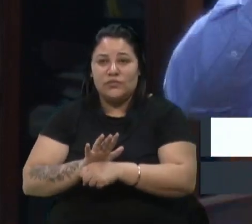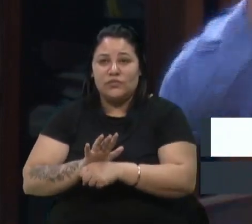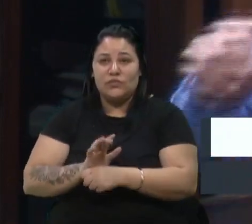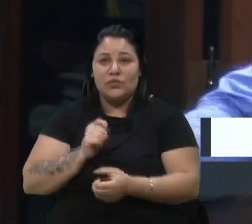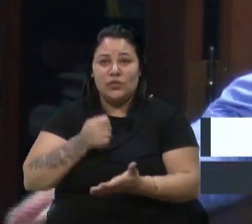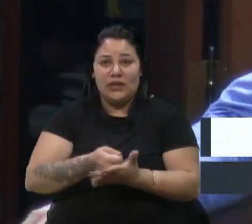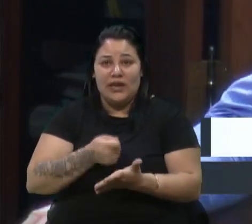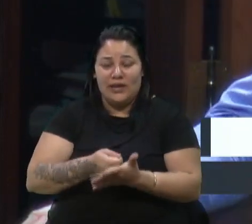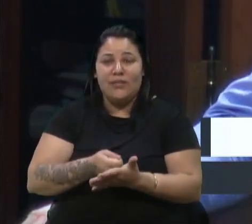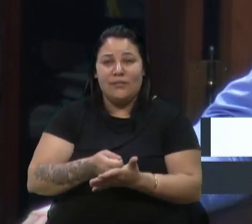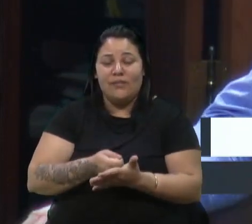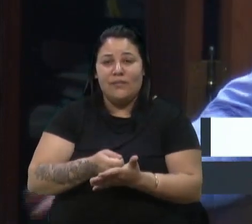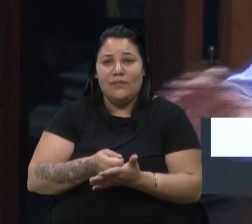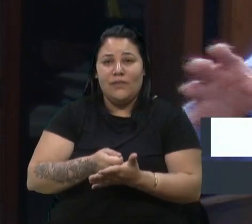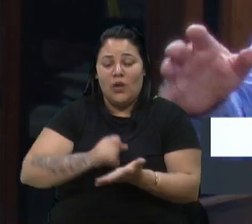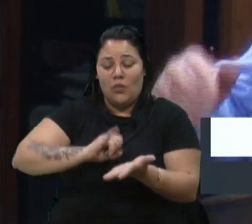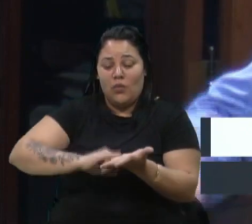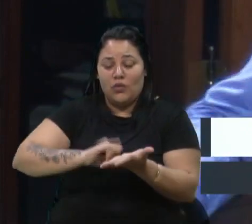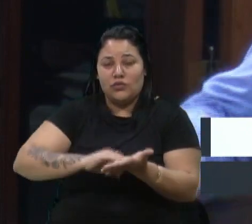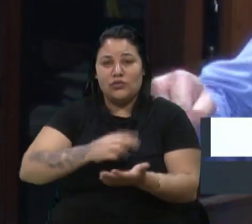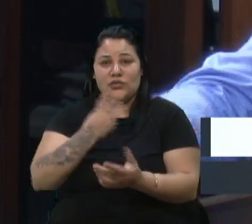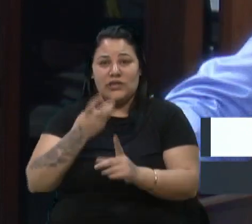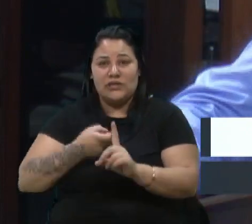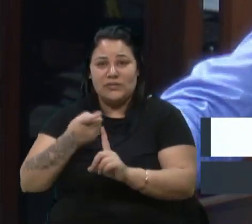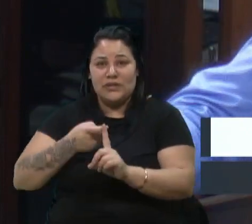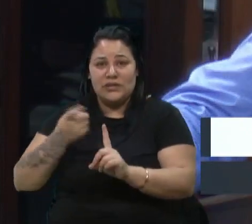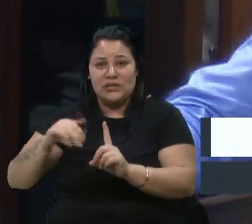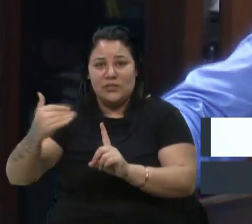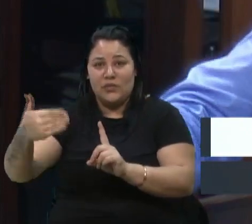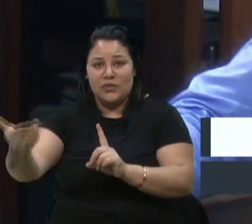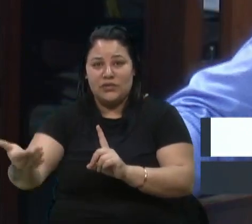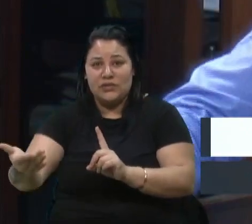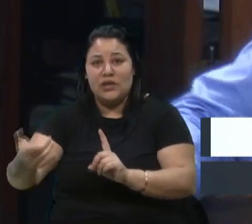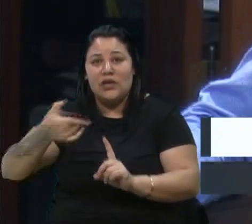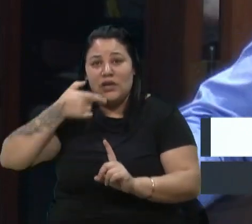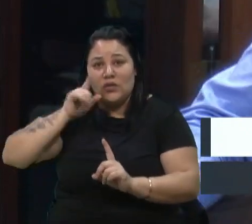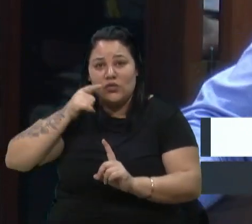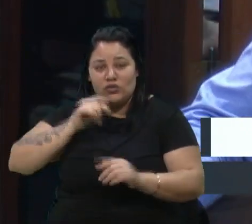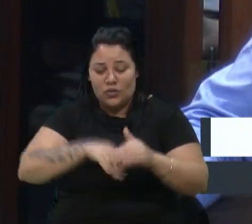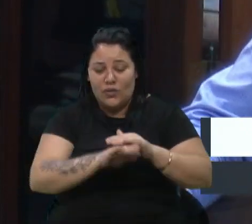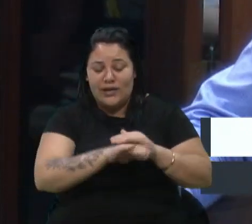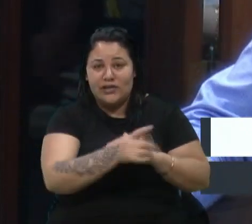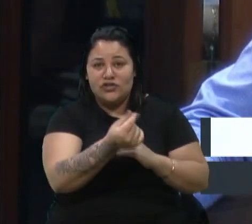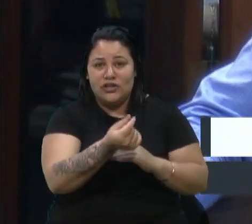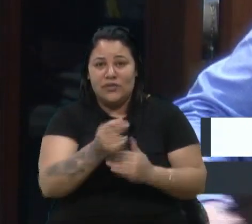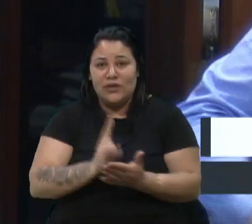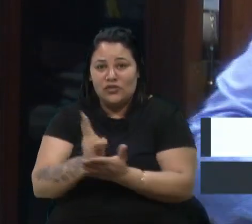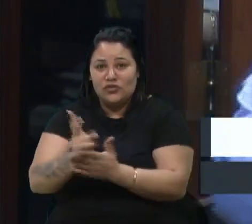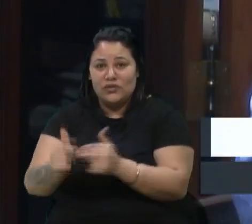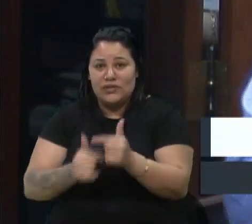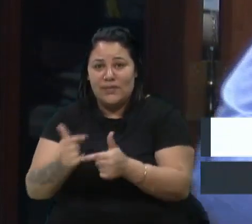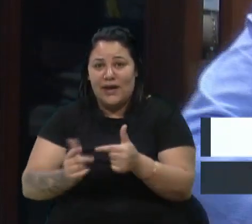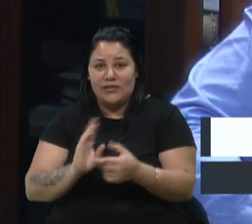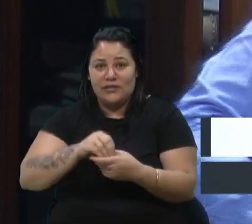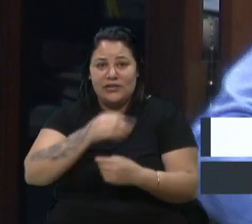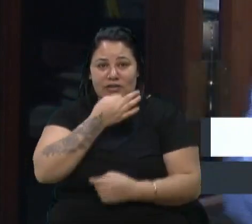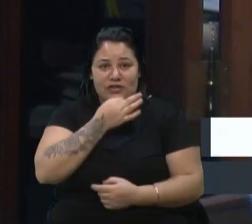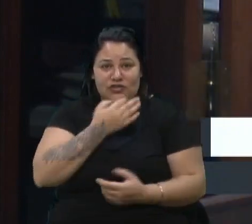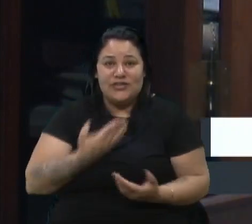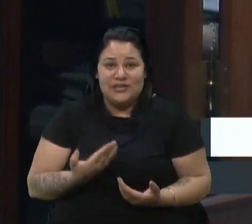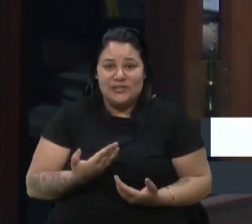meses para frente, para fazer um fluxo de caixa e manter empregos na cidade de Caxias do Sul. Porém,